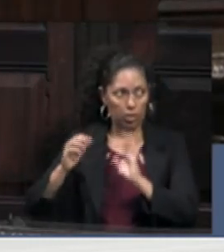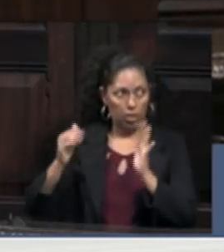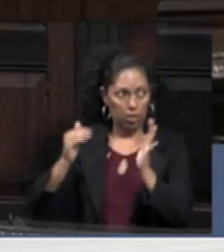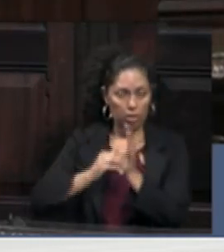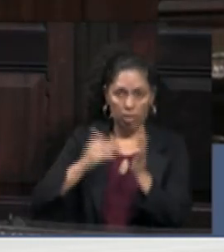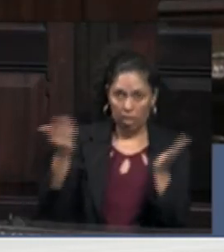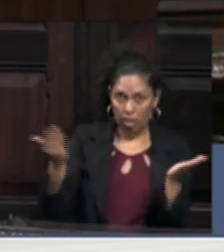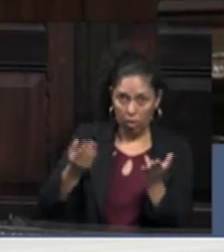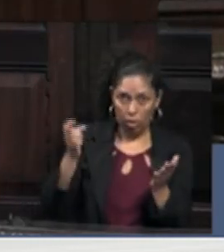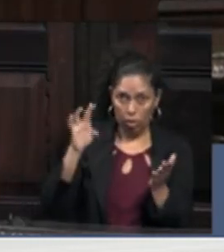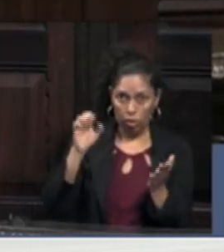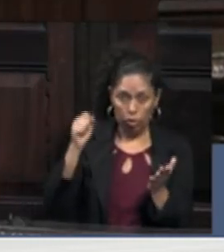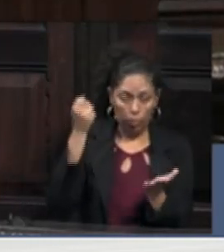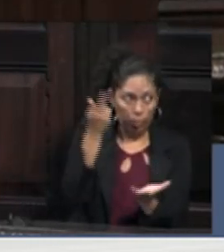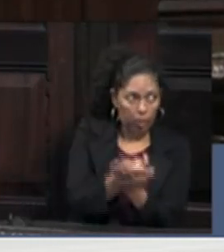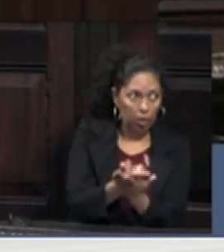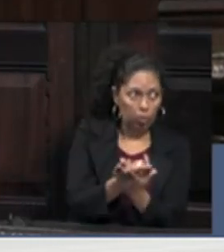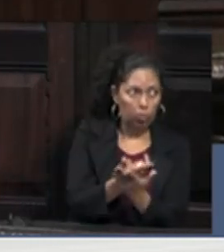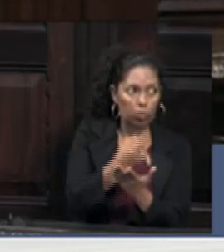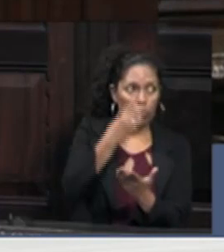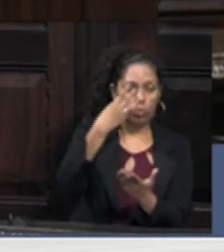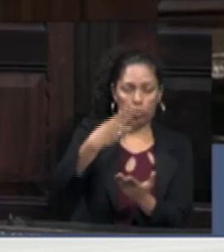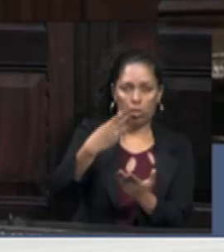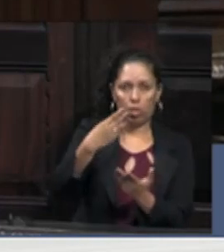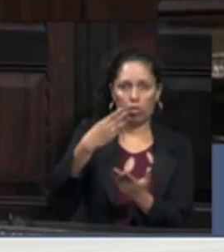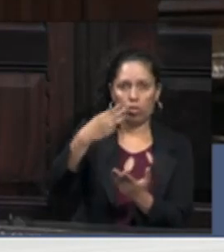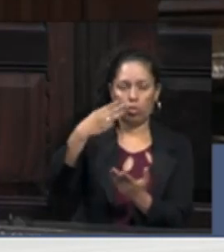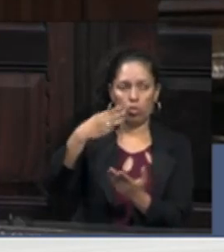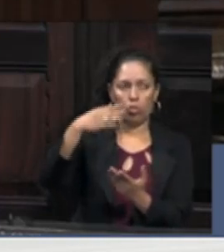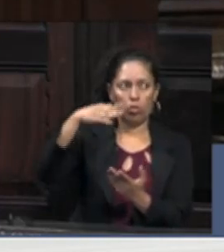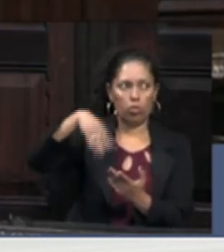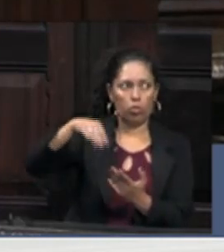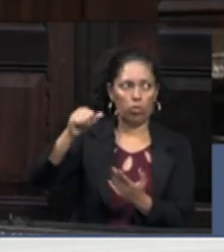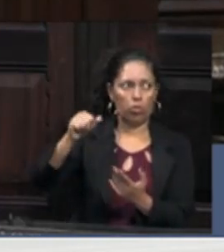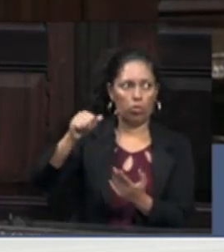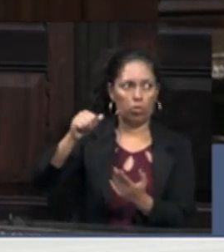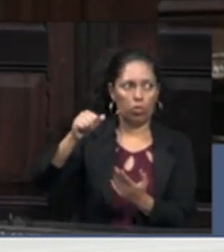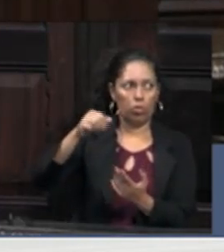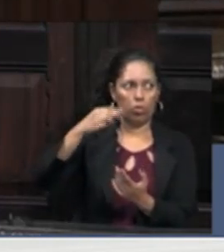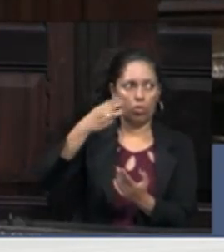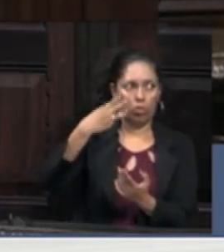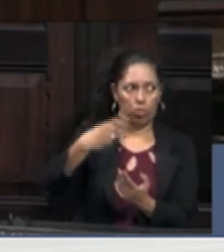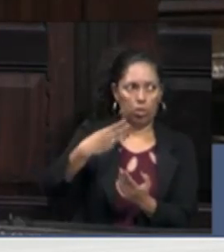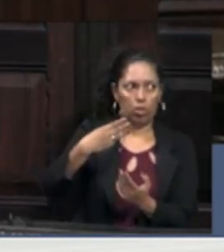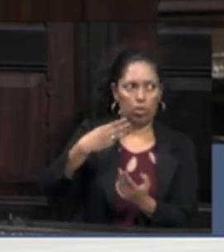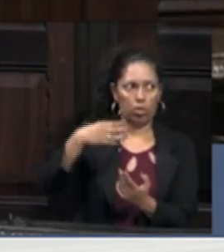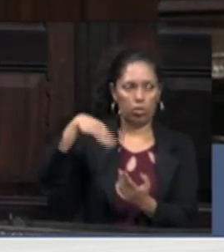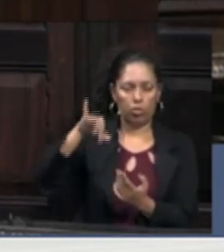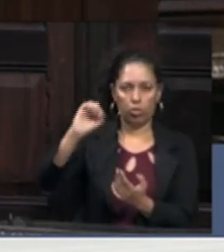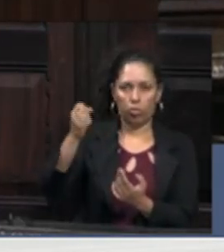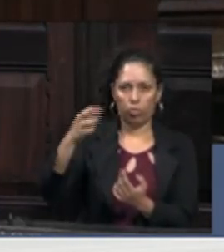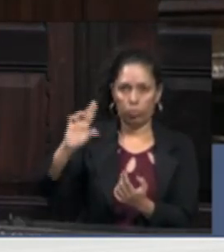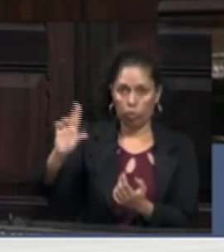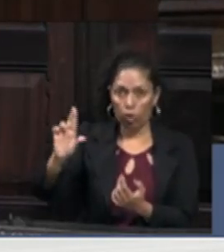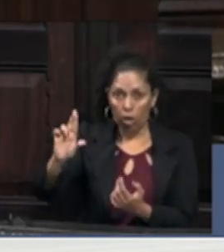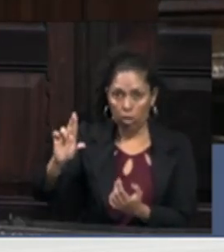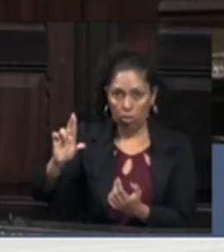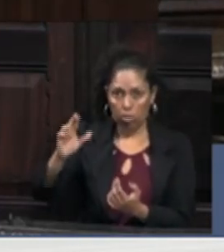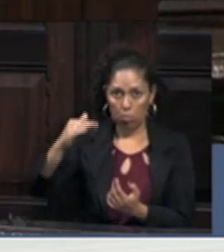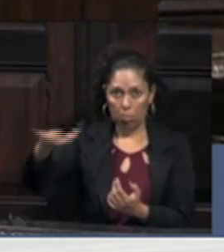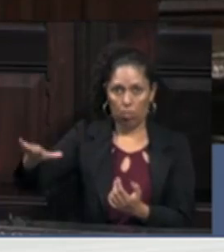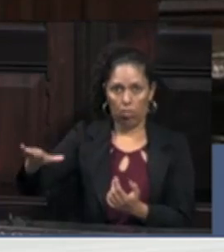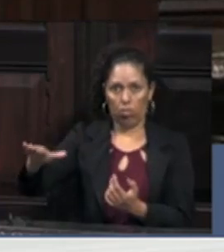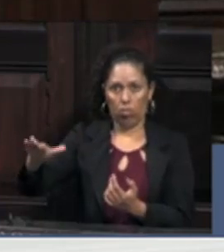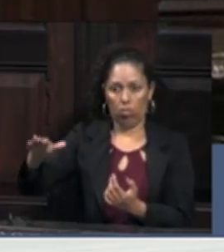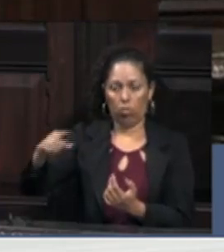só foram pagos 3 bilhões e meio. Tem 1 bilhão voando, que não será executado